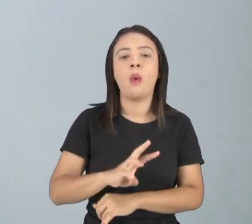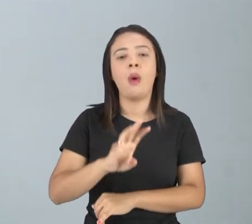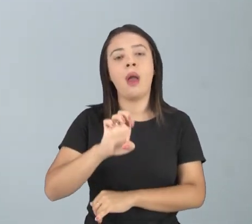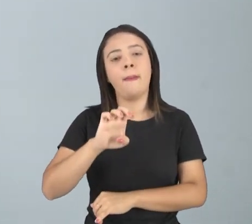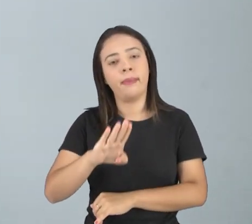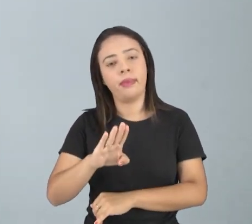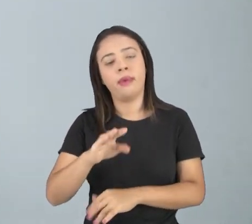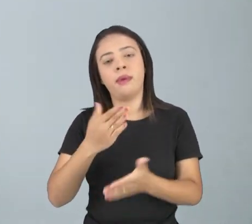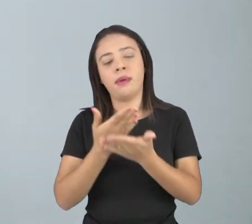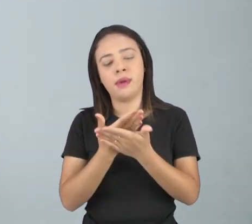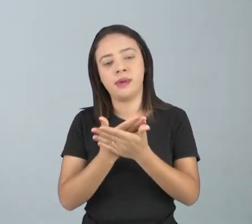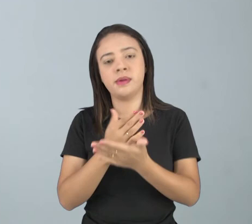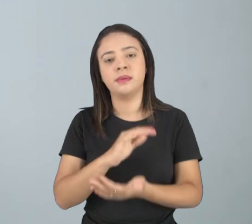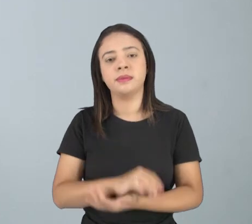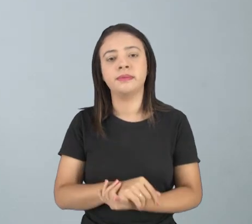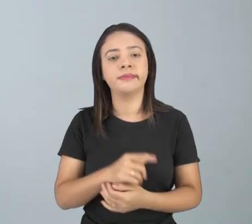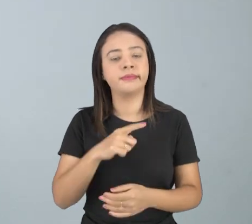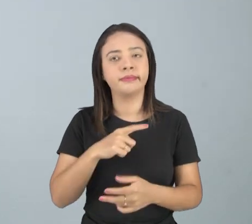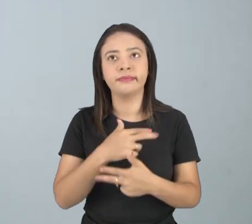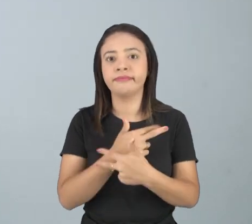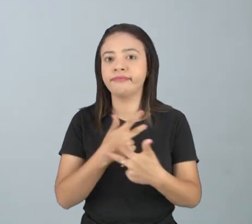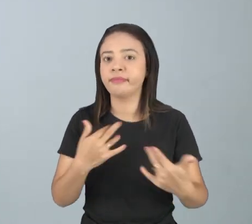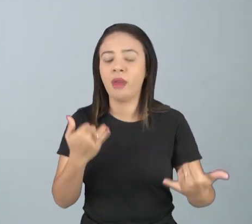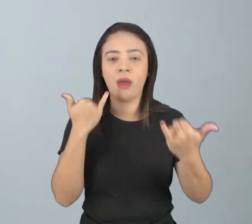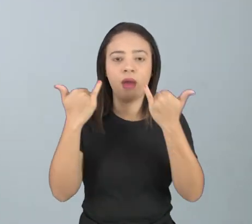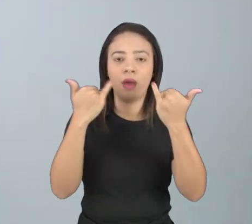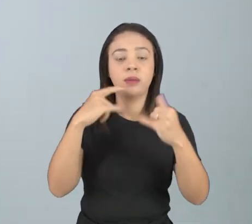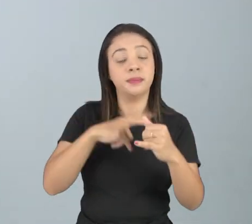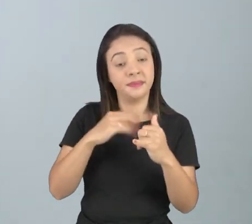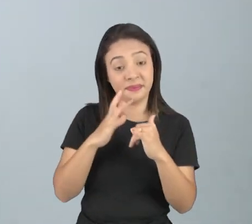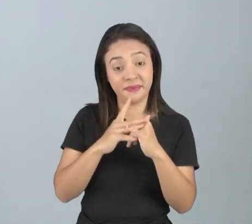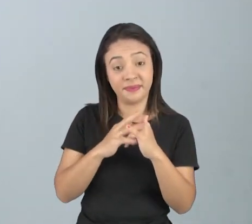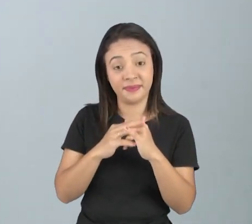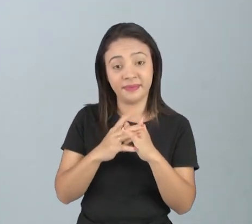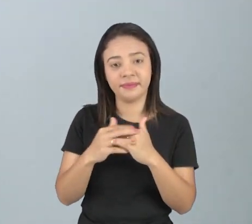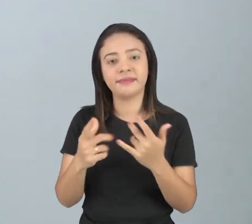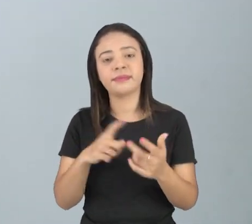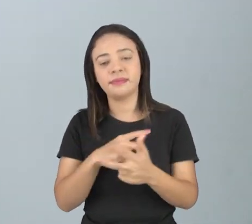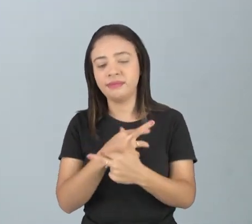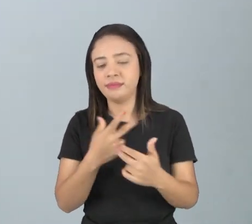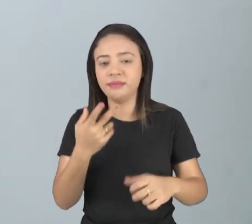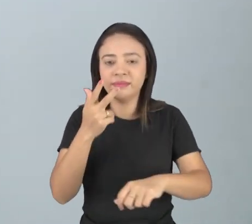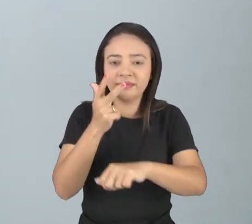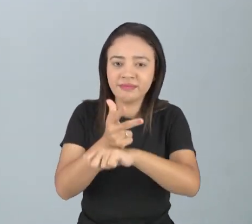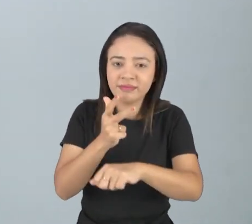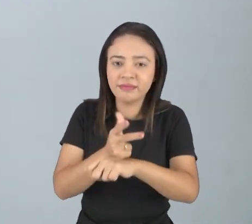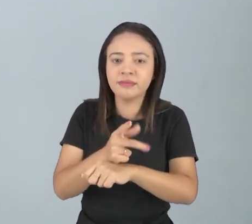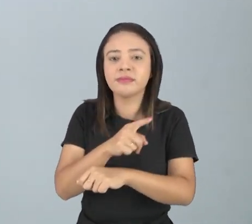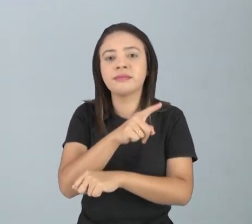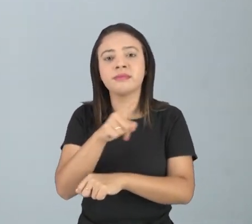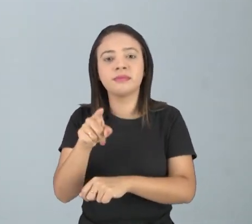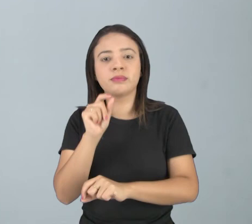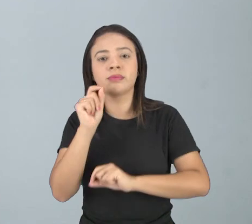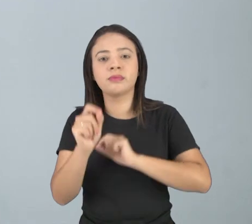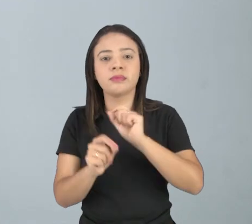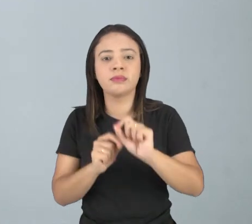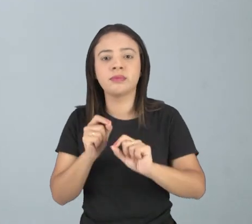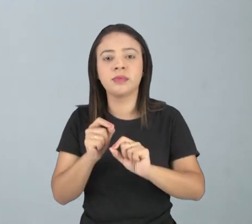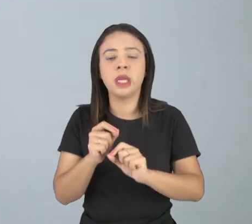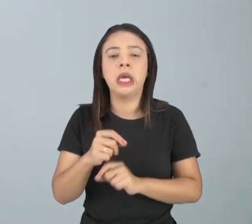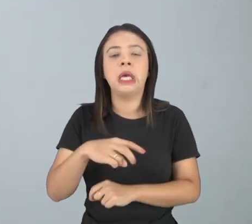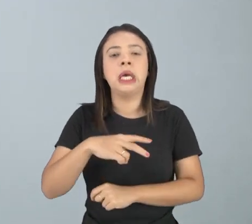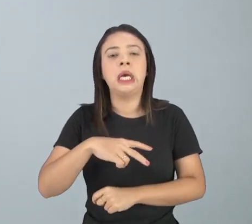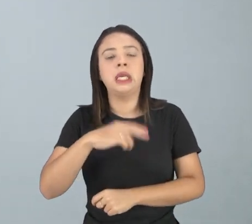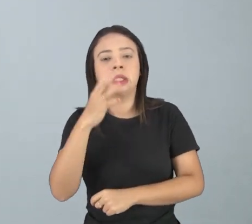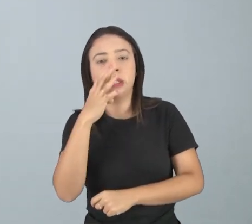webaulas.ead.ce e tem acesso a todo o conhecimento que está no YouTube. Você vai procurar nos vídeos e nos vídeos você vai baixar, vai visualizar